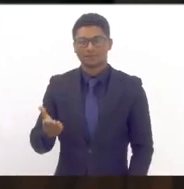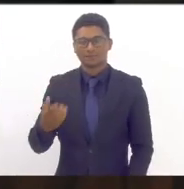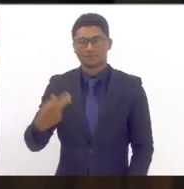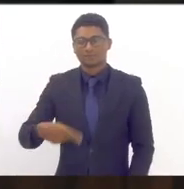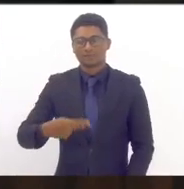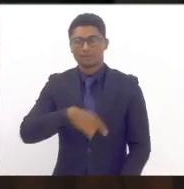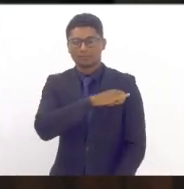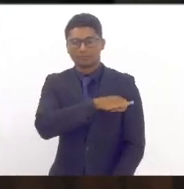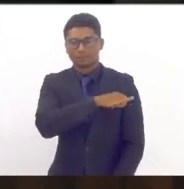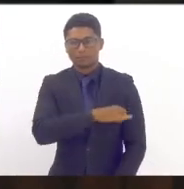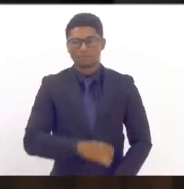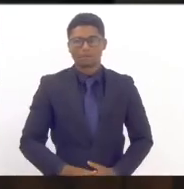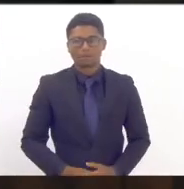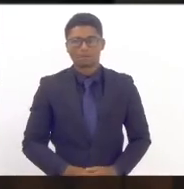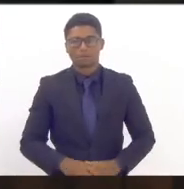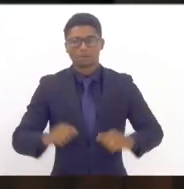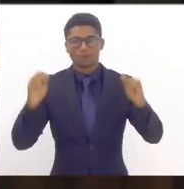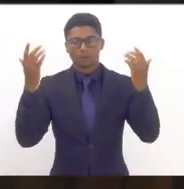Janeiro.